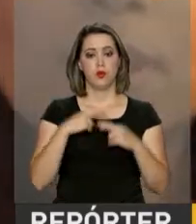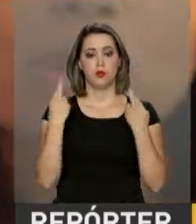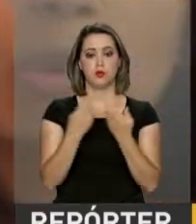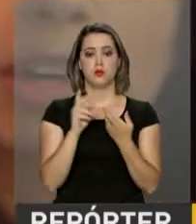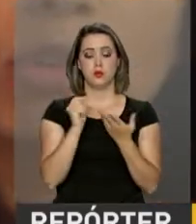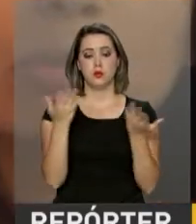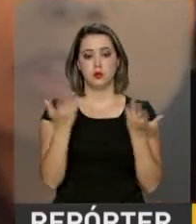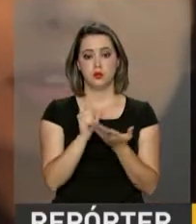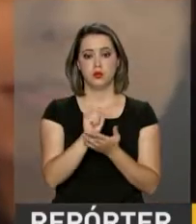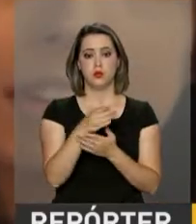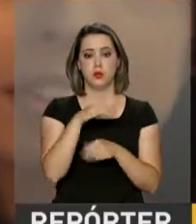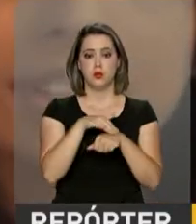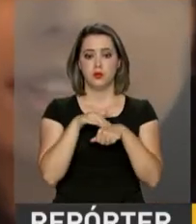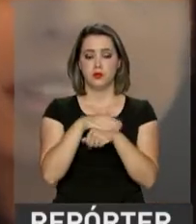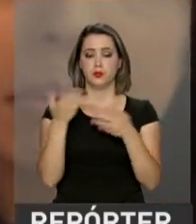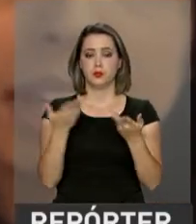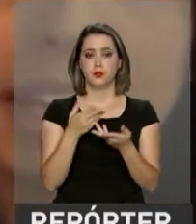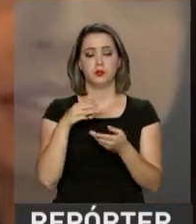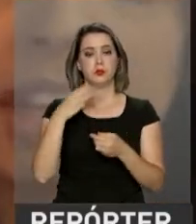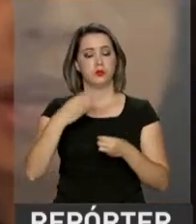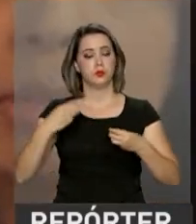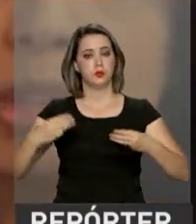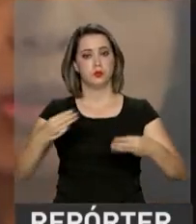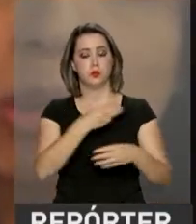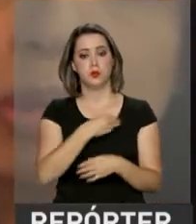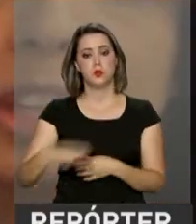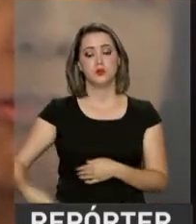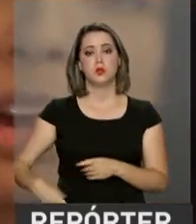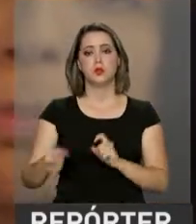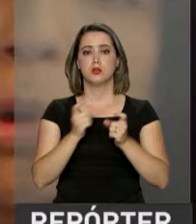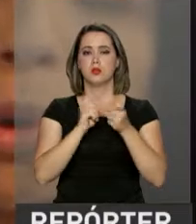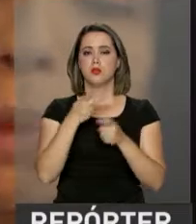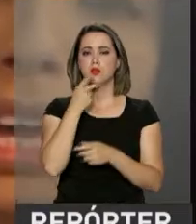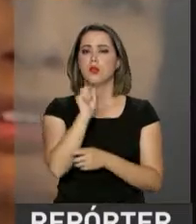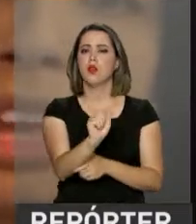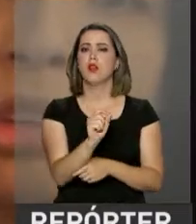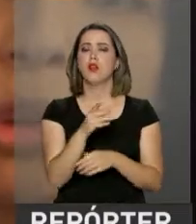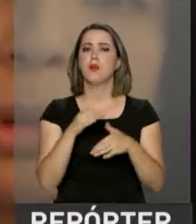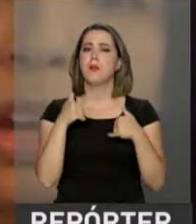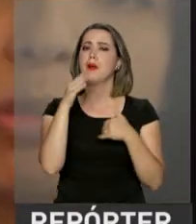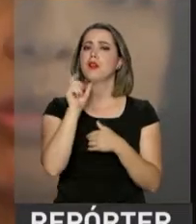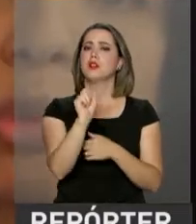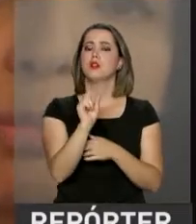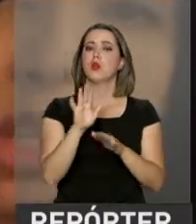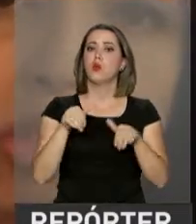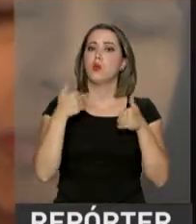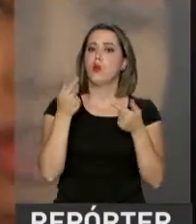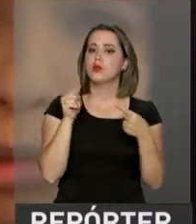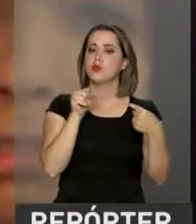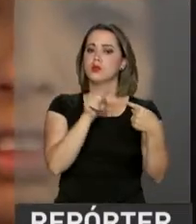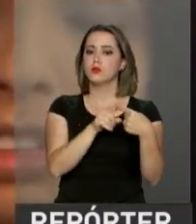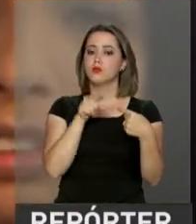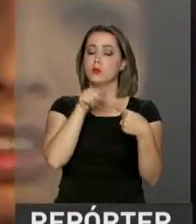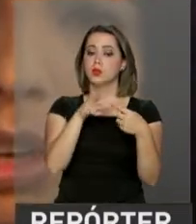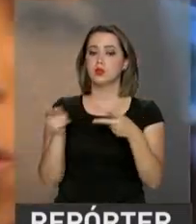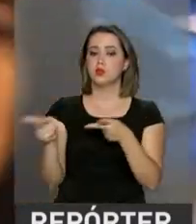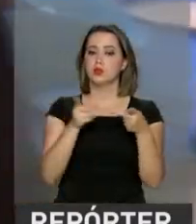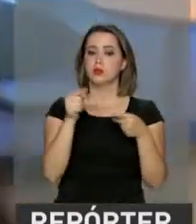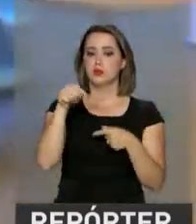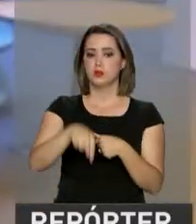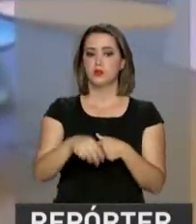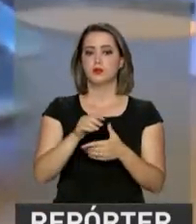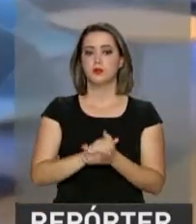Mundial, e eu converso agora com o ministro da Fazenda, Henrique Meirelles. Ministro, o senhor poderia falar um pouco mais sobre quais os objetivos da sua visita